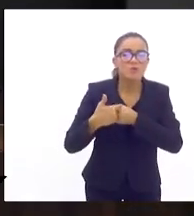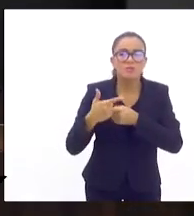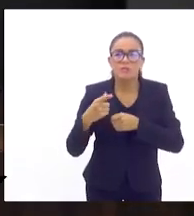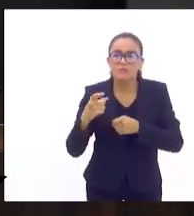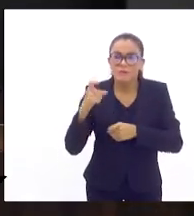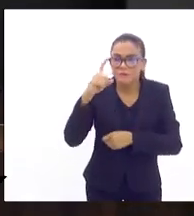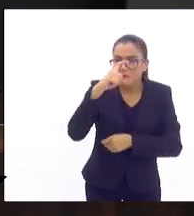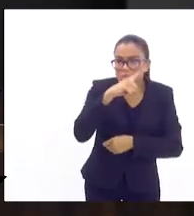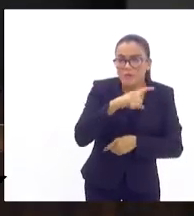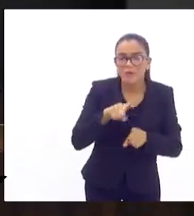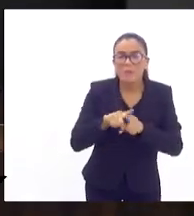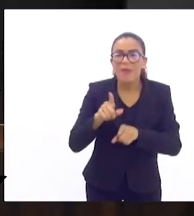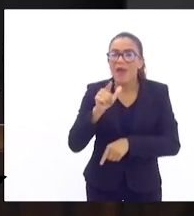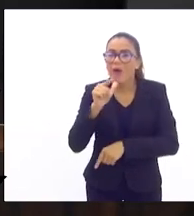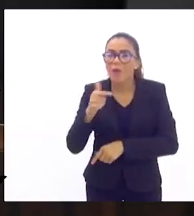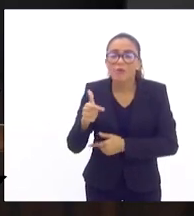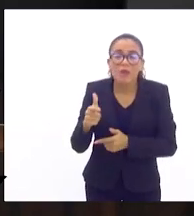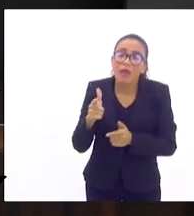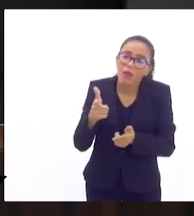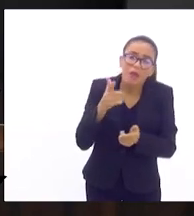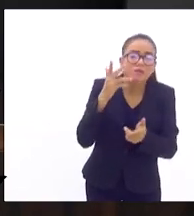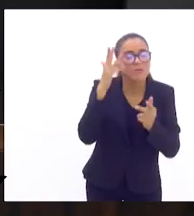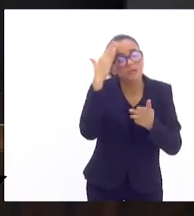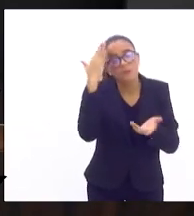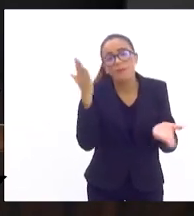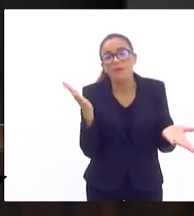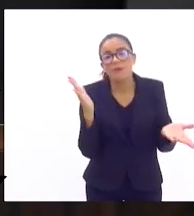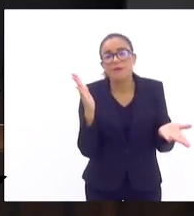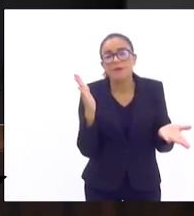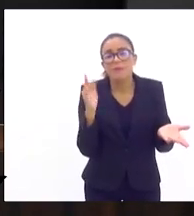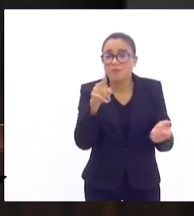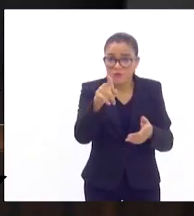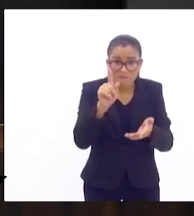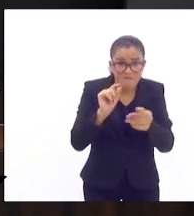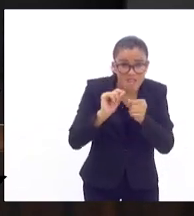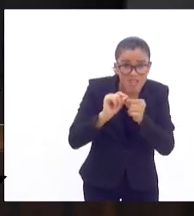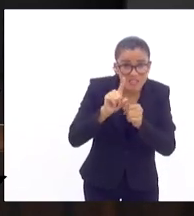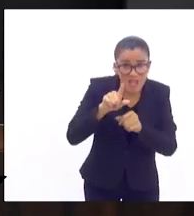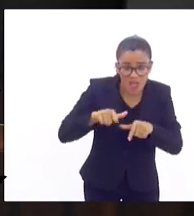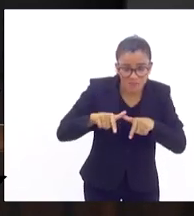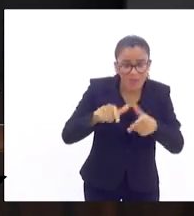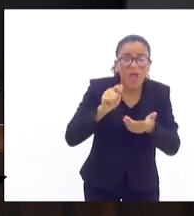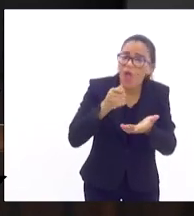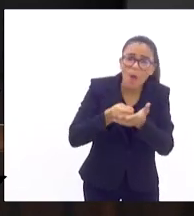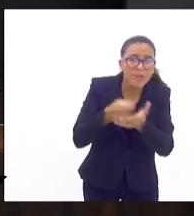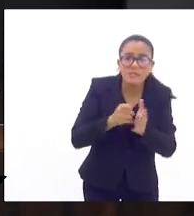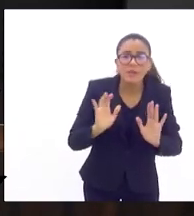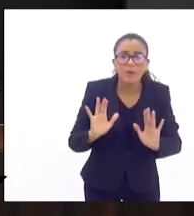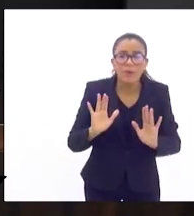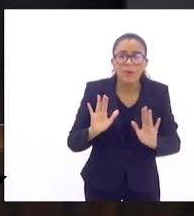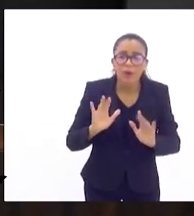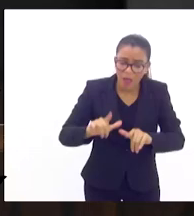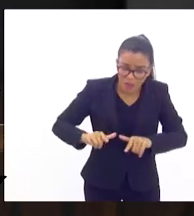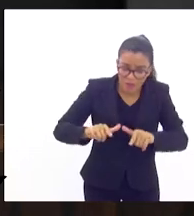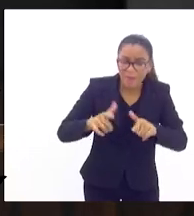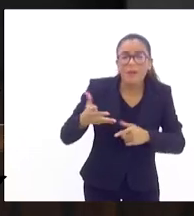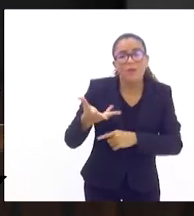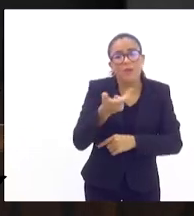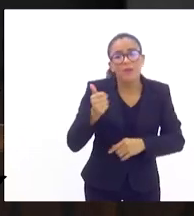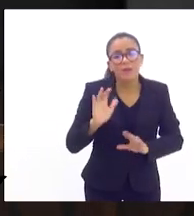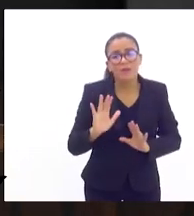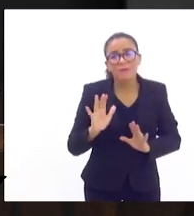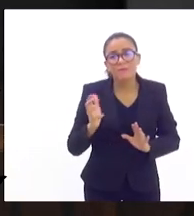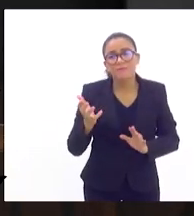de água e a questão do esgoto. É isso que a gente quer saber. O que já fez é obrigação, ganhou um lote para prestar um serviço com qualidade. Ah, exatamente. Agora a gente precisa